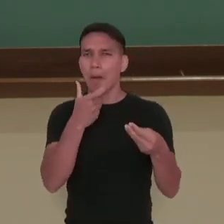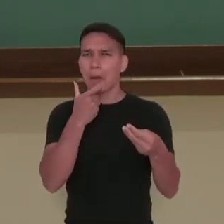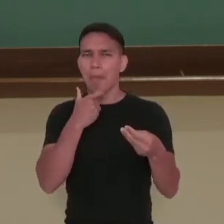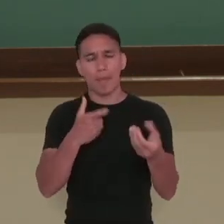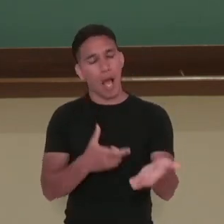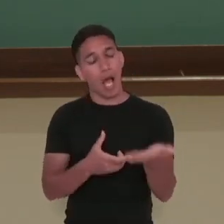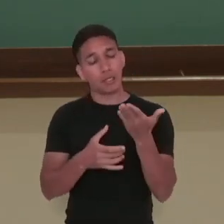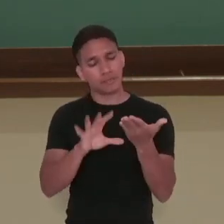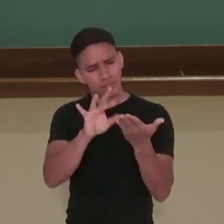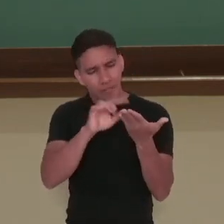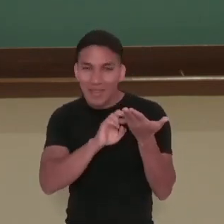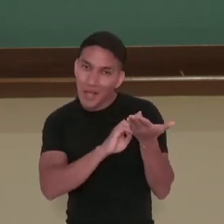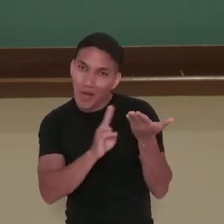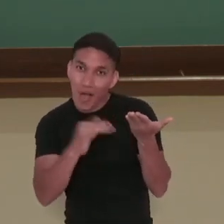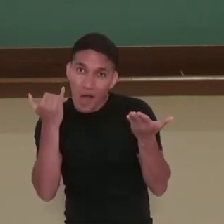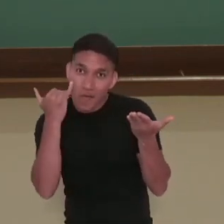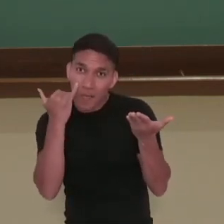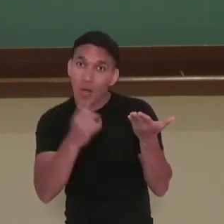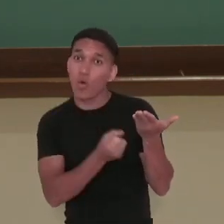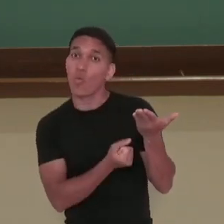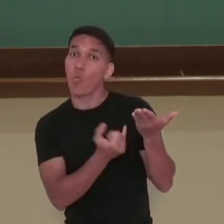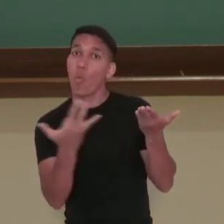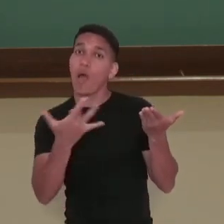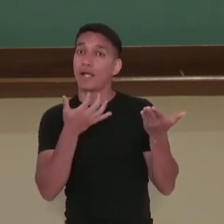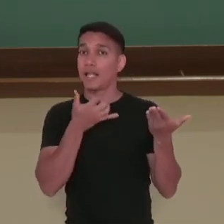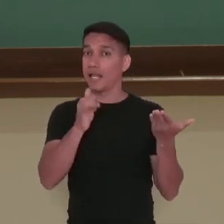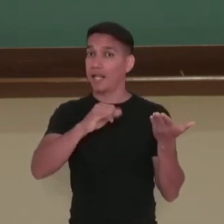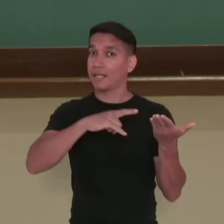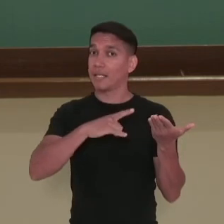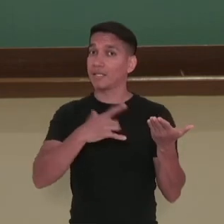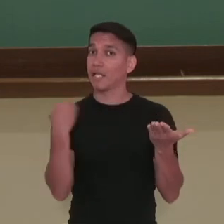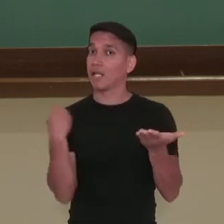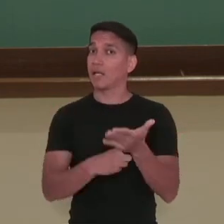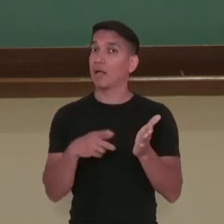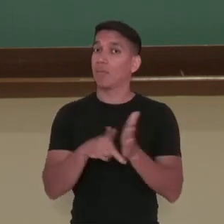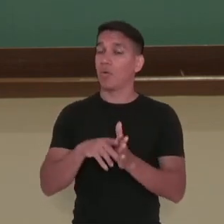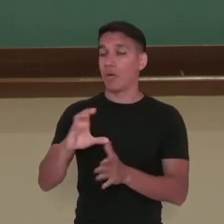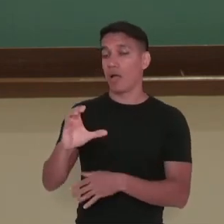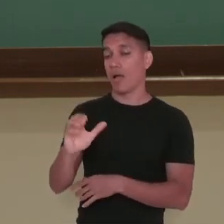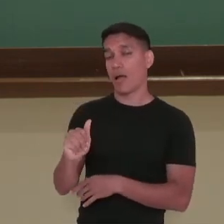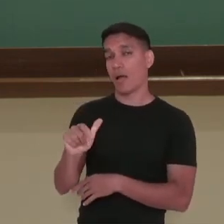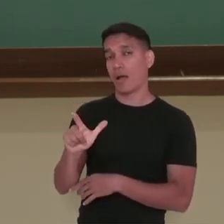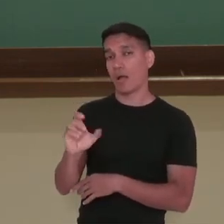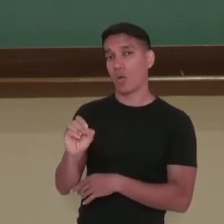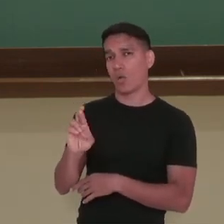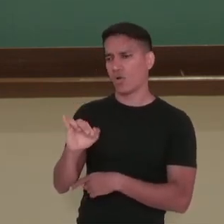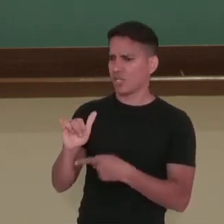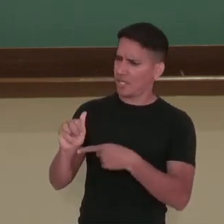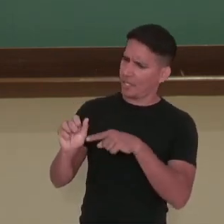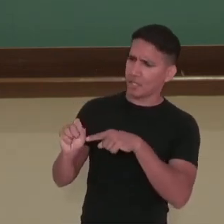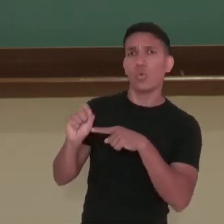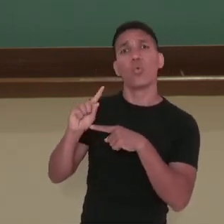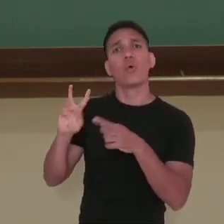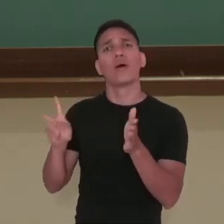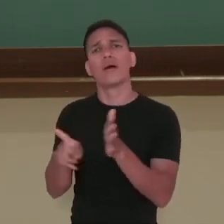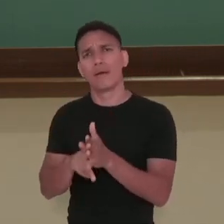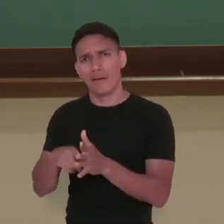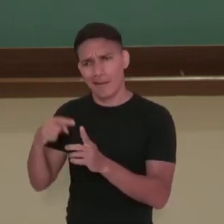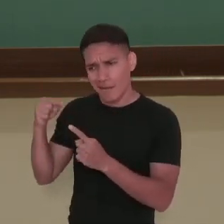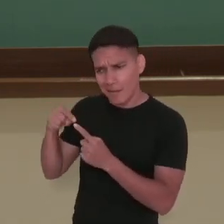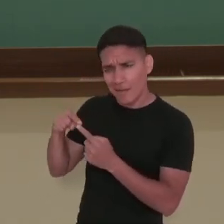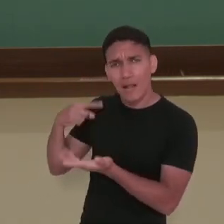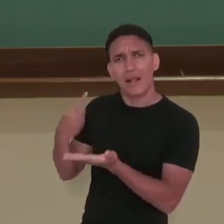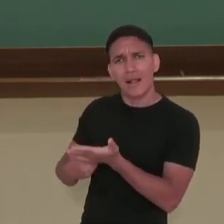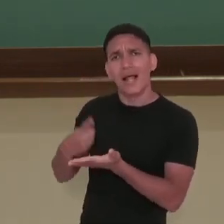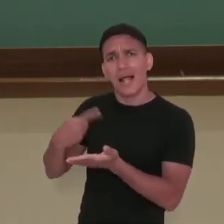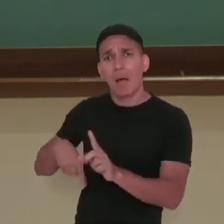biscoito, ele vem lá, a quantidade de energia, eles te medem em calorias. Você sabia que a unidade caloria